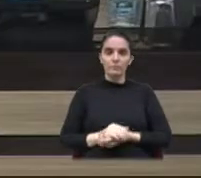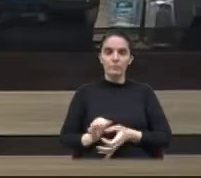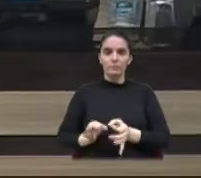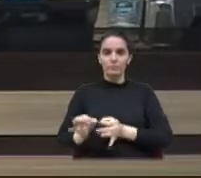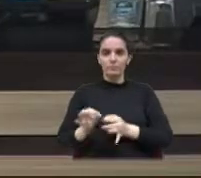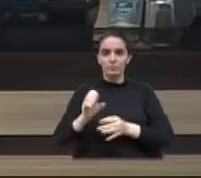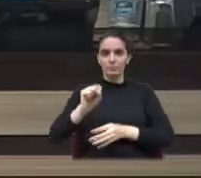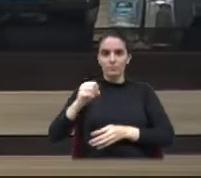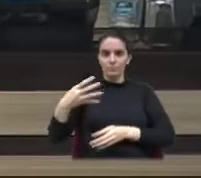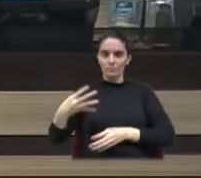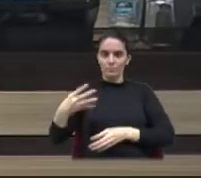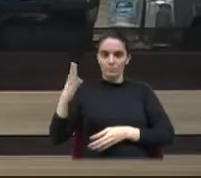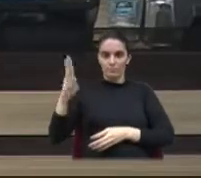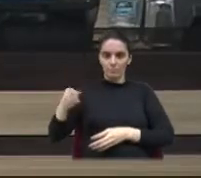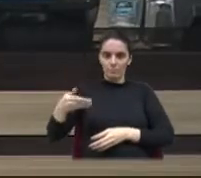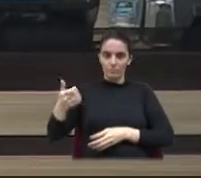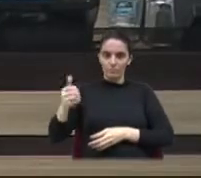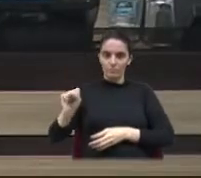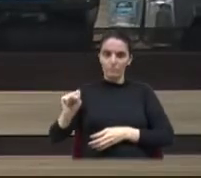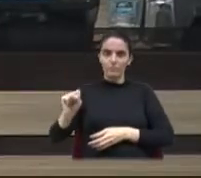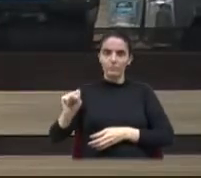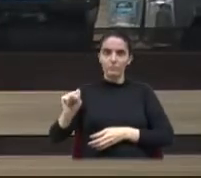projeto 84/2018.